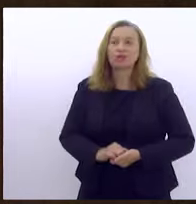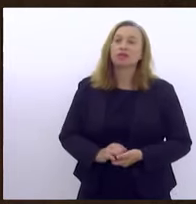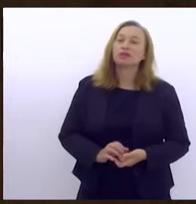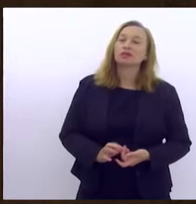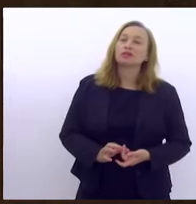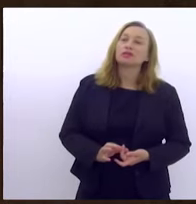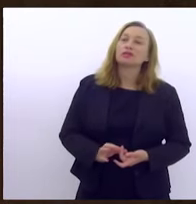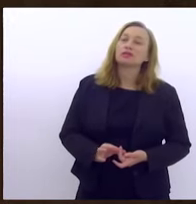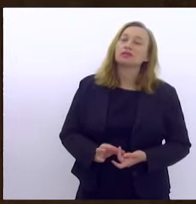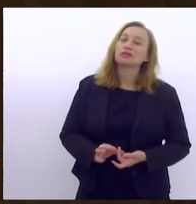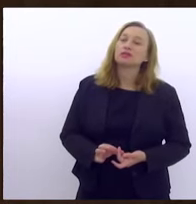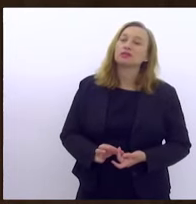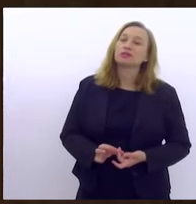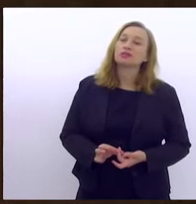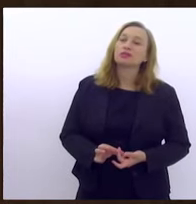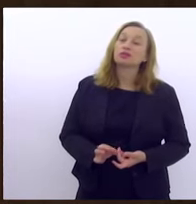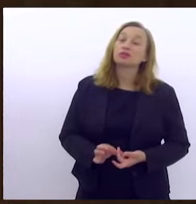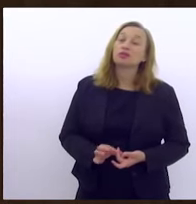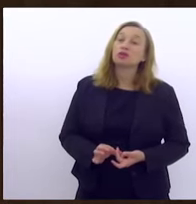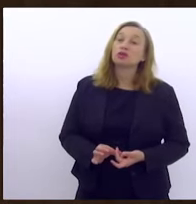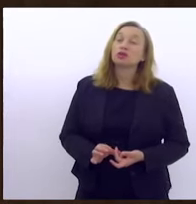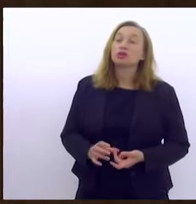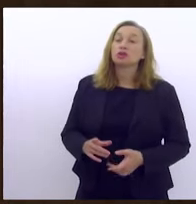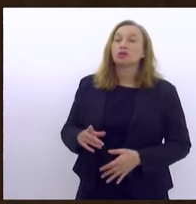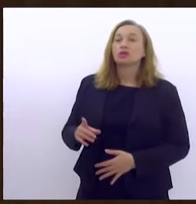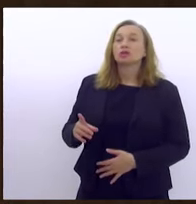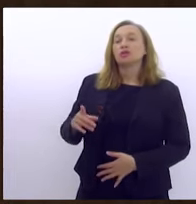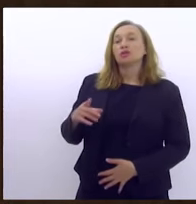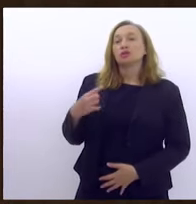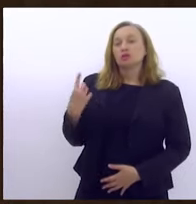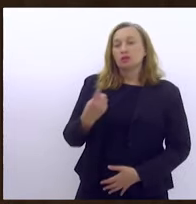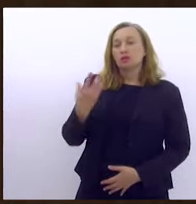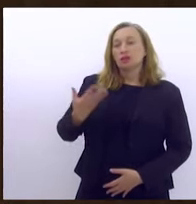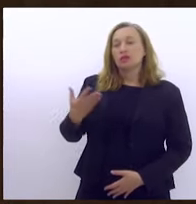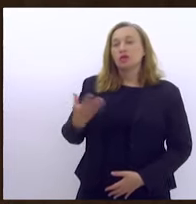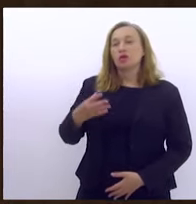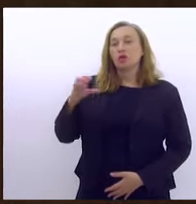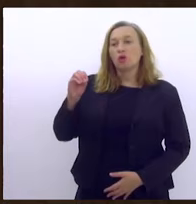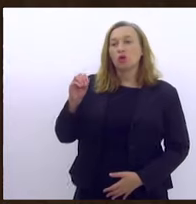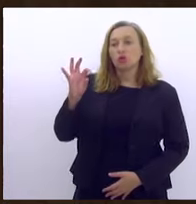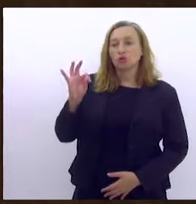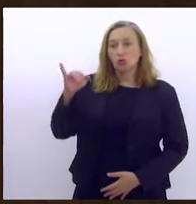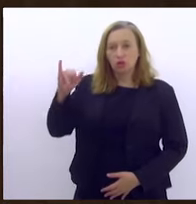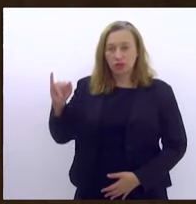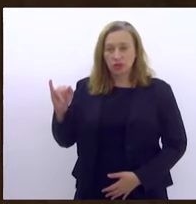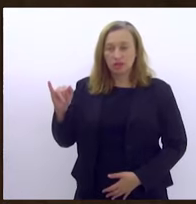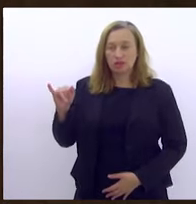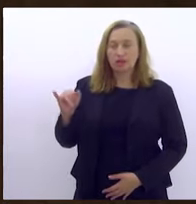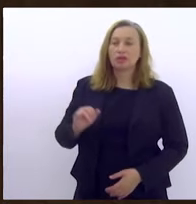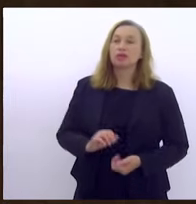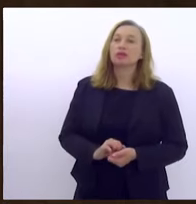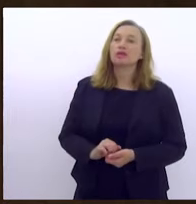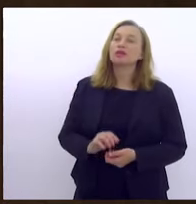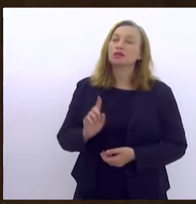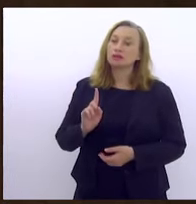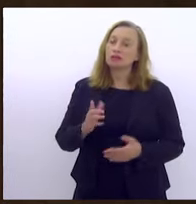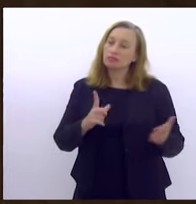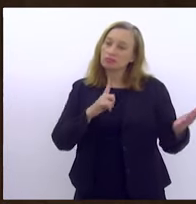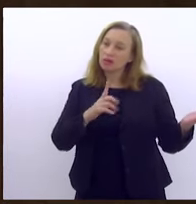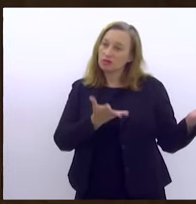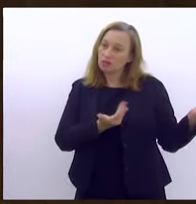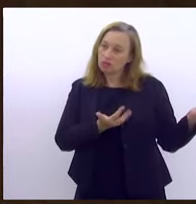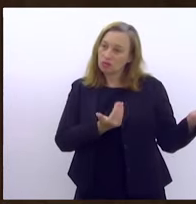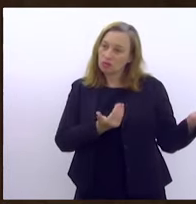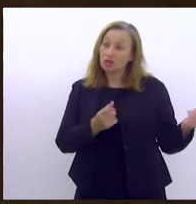E o nosso Otone pai seguramente teve na juventude algum episódio que ele foi